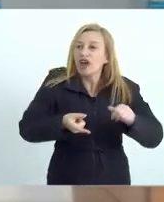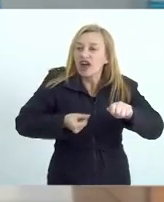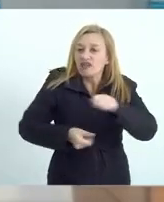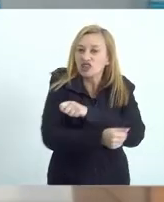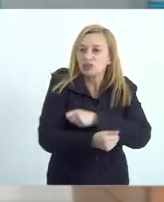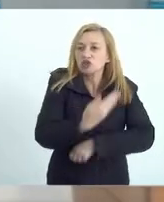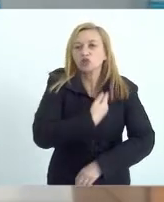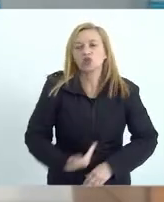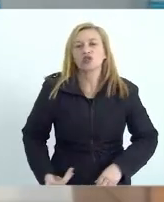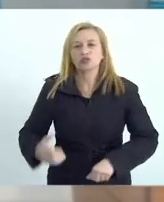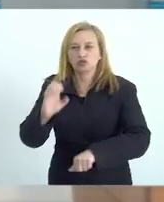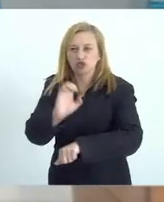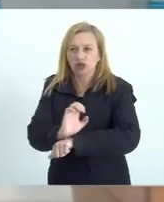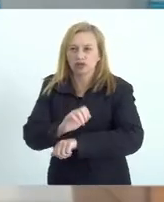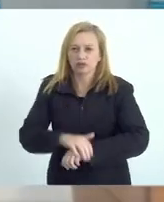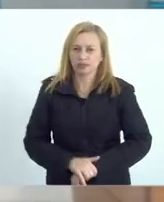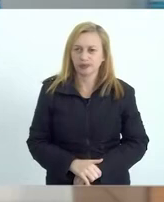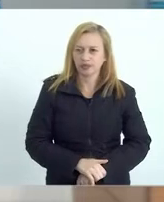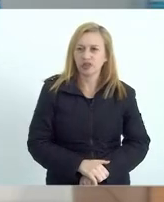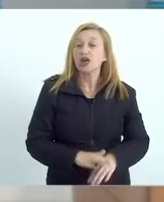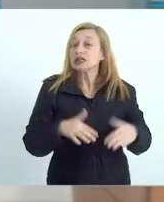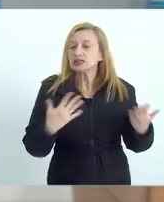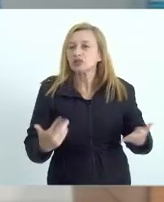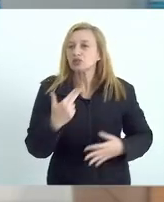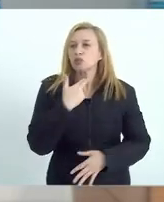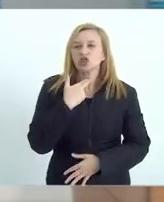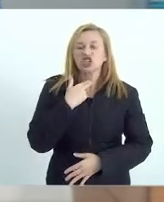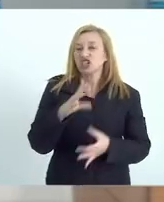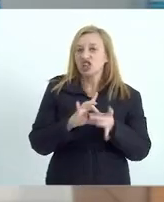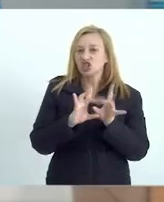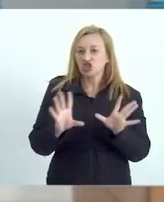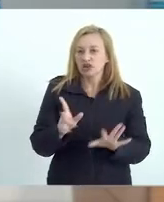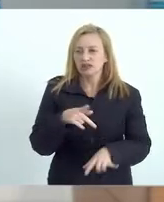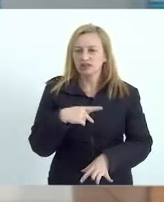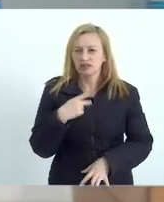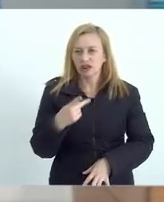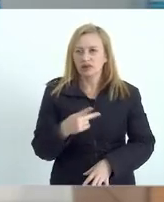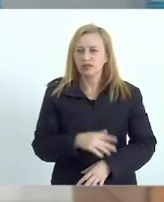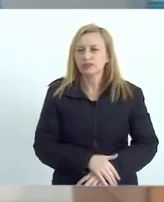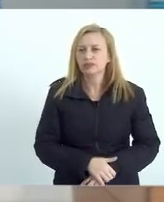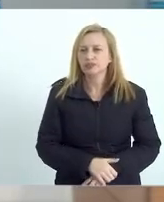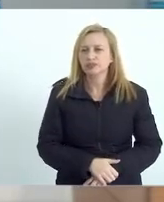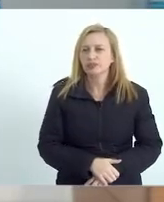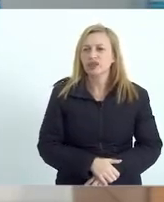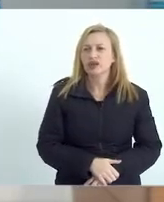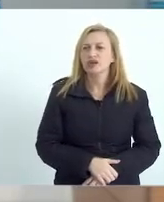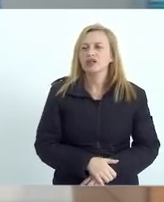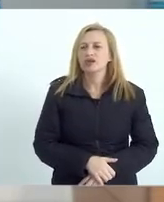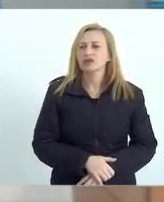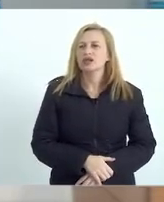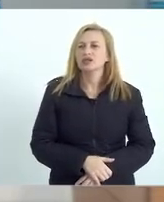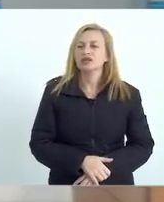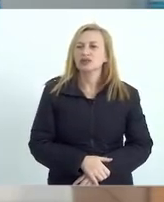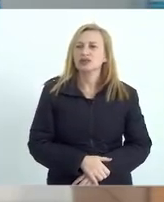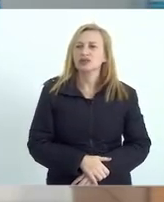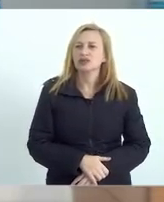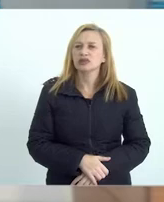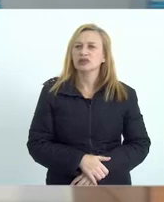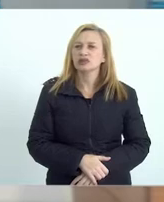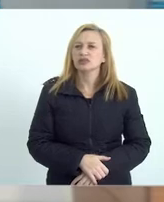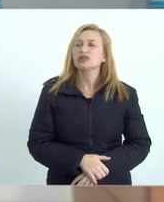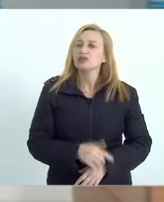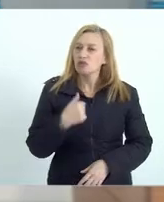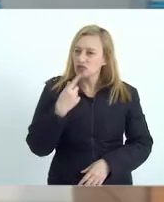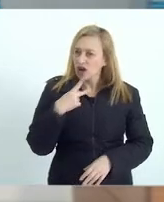investimento do Governo do Estado então eu não poderia deixar e dimensionar e vou chegar